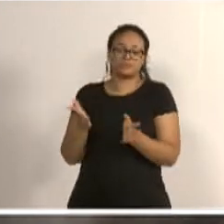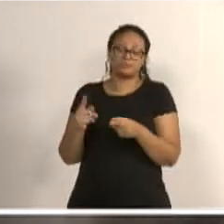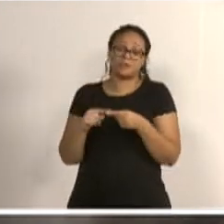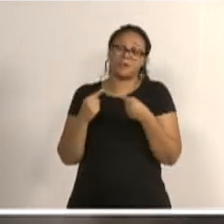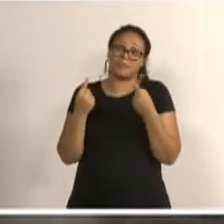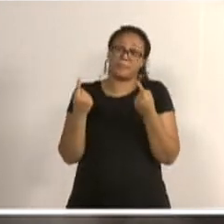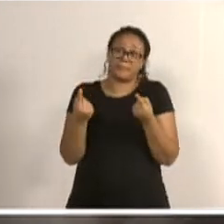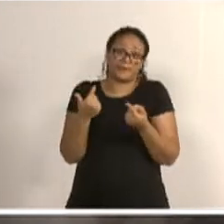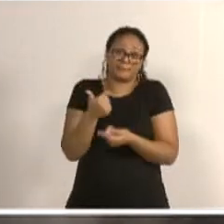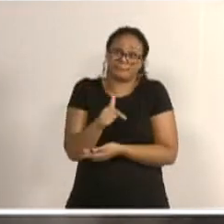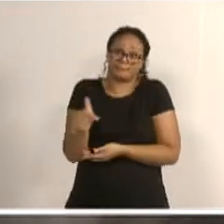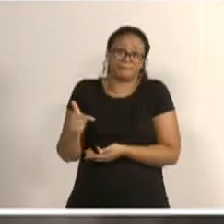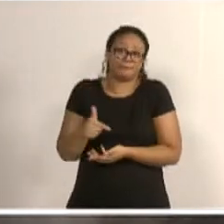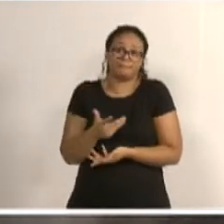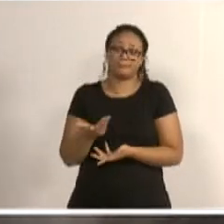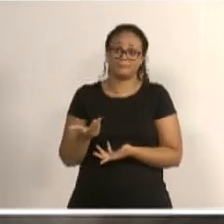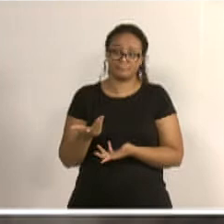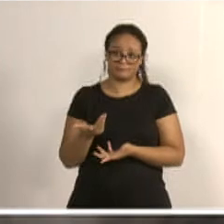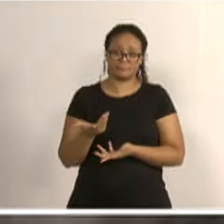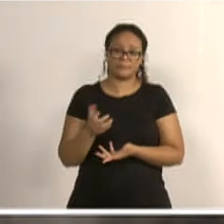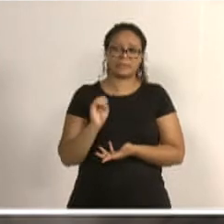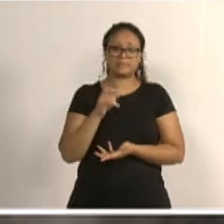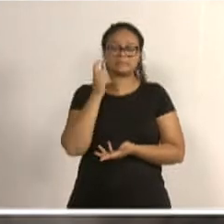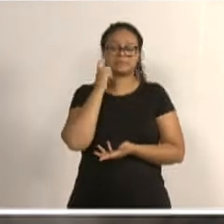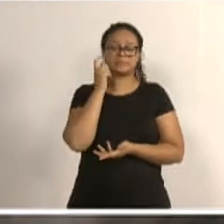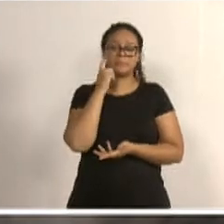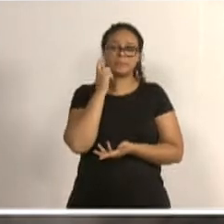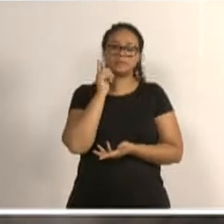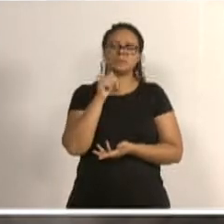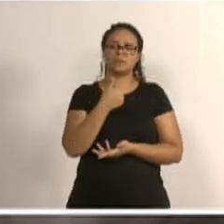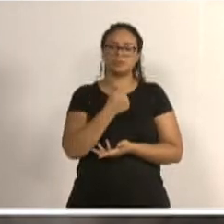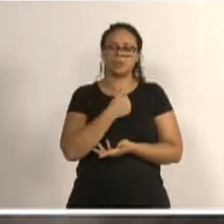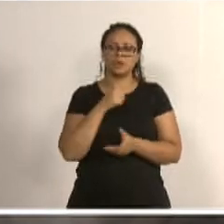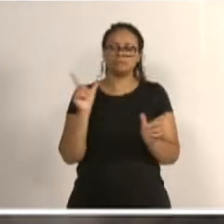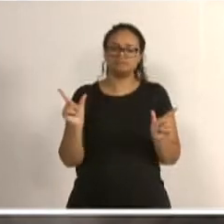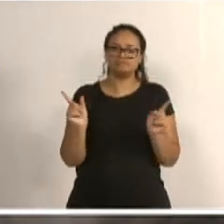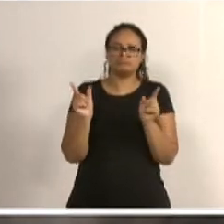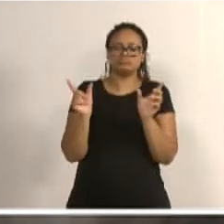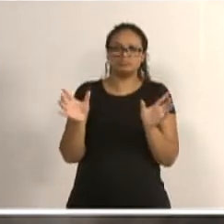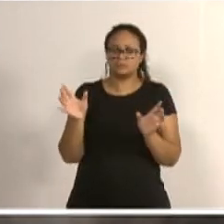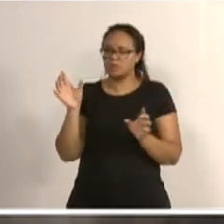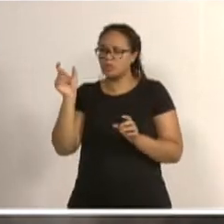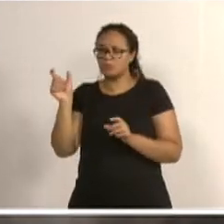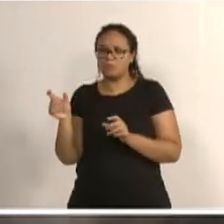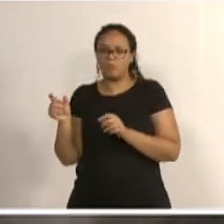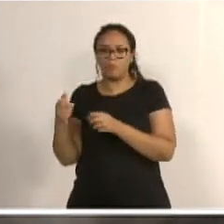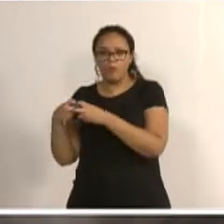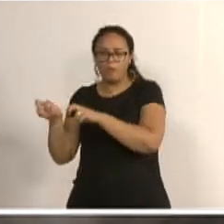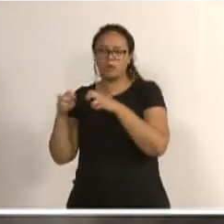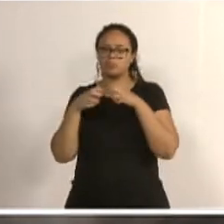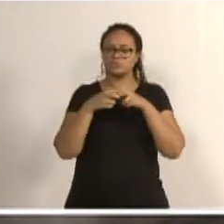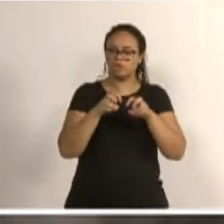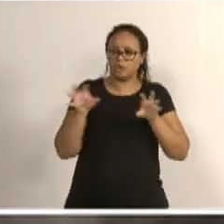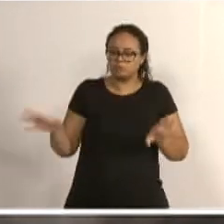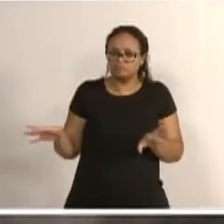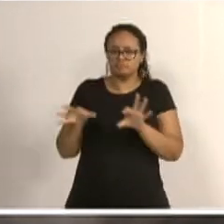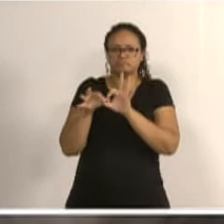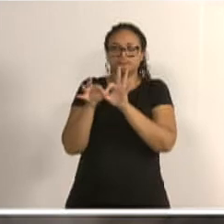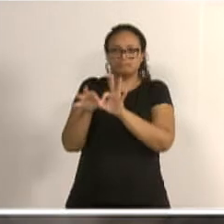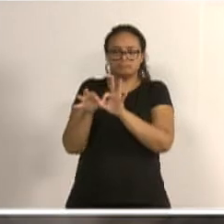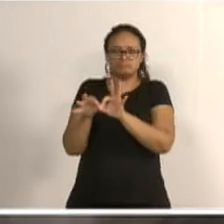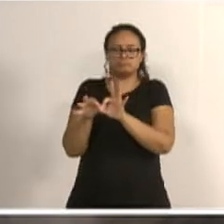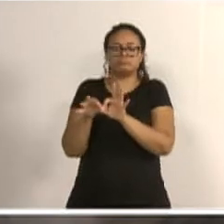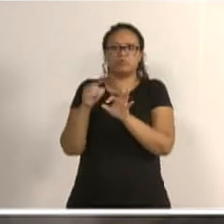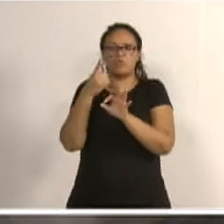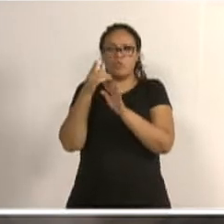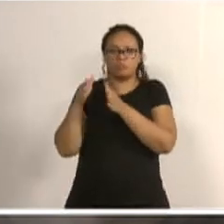e aqui, quando se fala em aglutinar a linha, é colocar um micro-ônibus. Então, assim, quando se pensa em colocar um micro-ônibus,